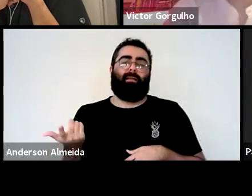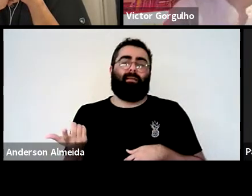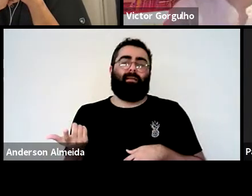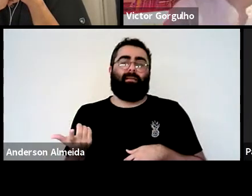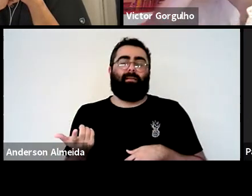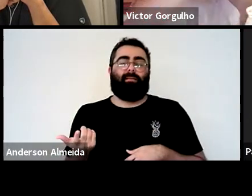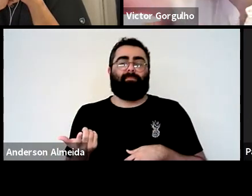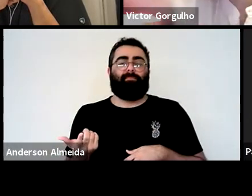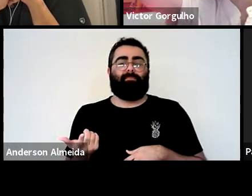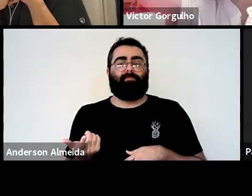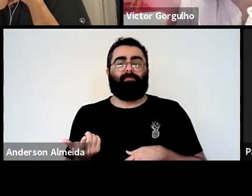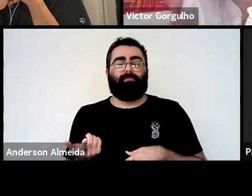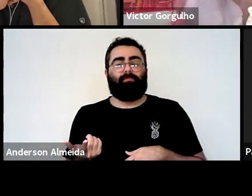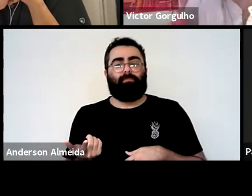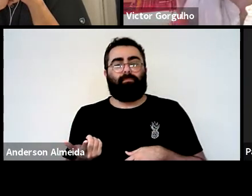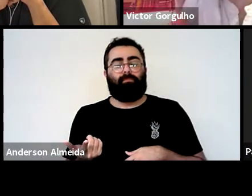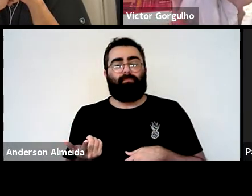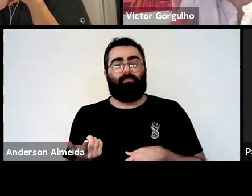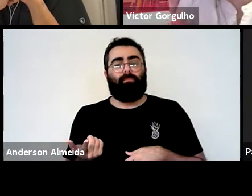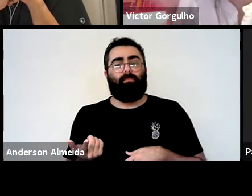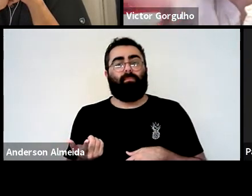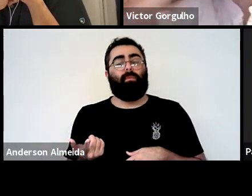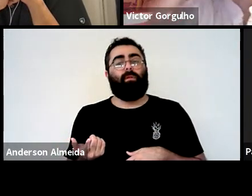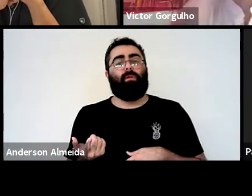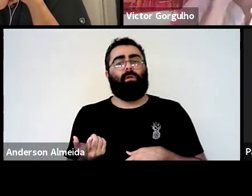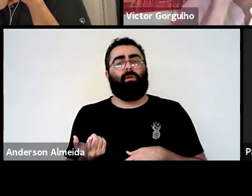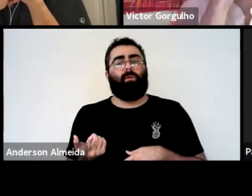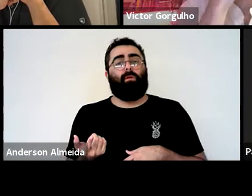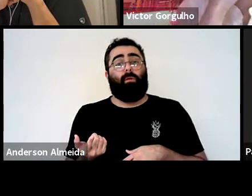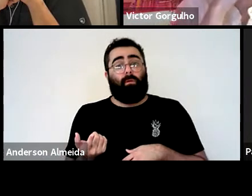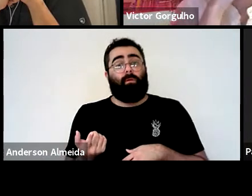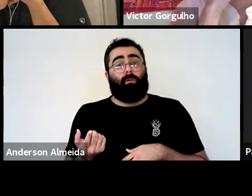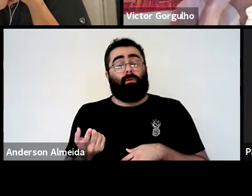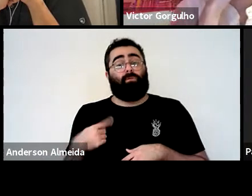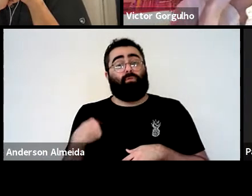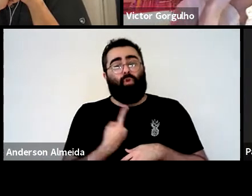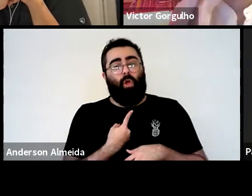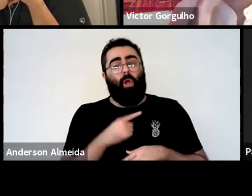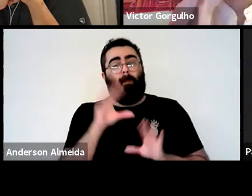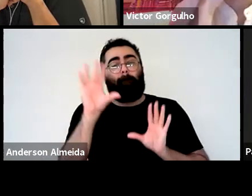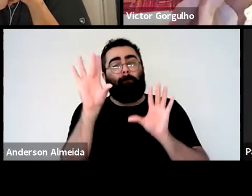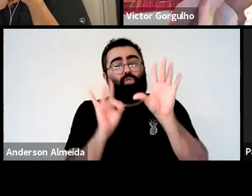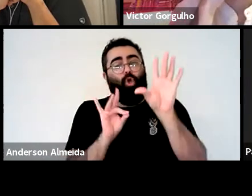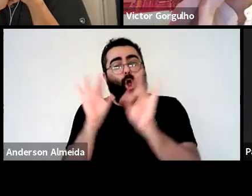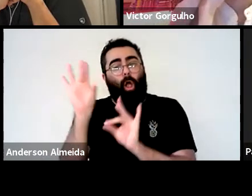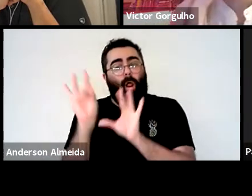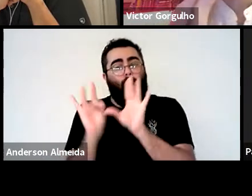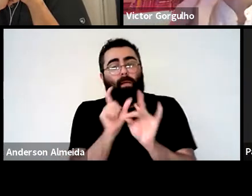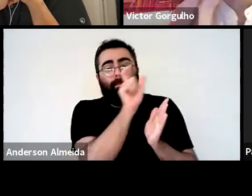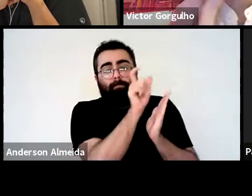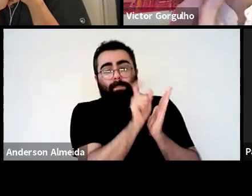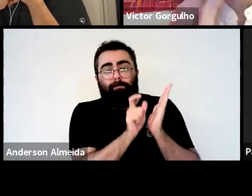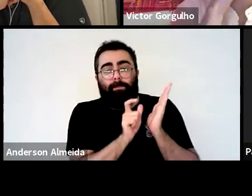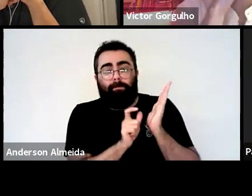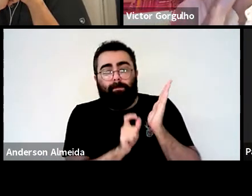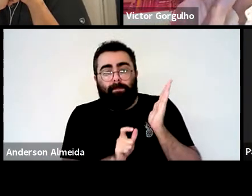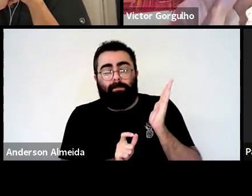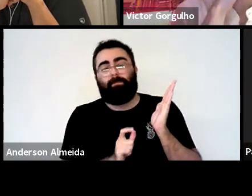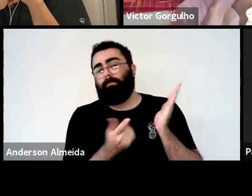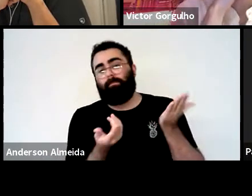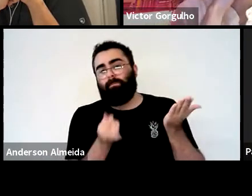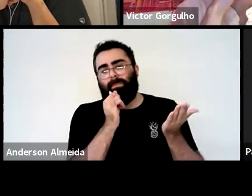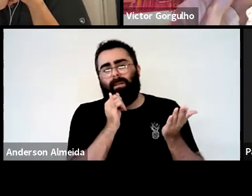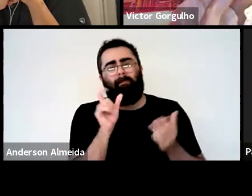dizer que essas poses que a gente vai mobilizando uma após a outra, e também a palavra de um autor que eu não vou